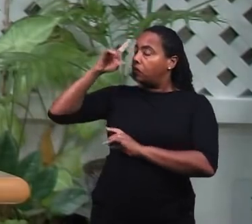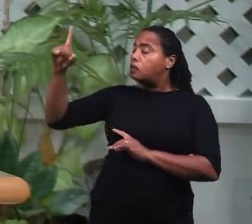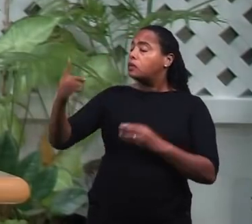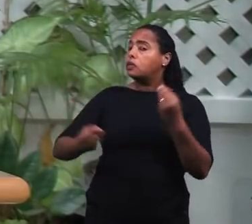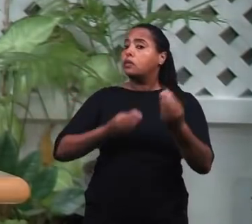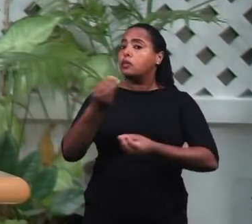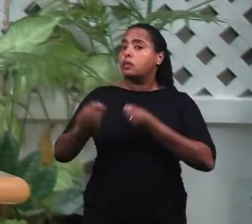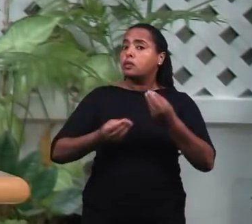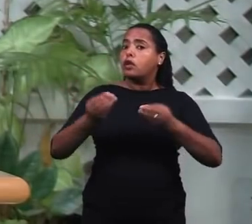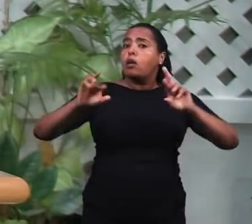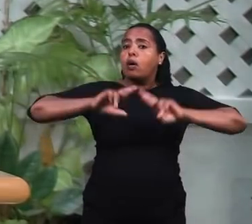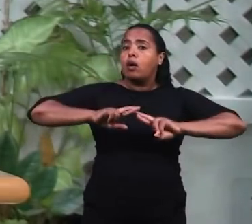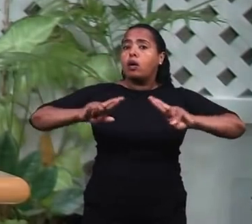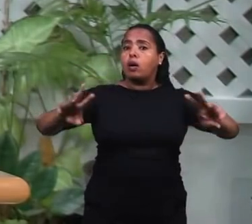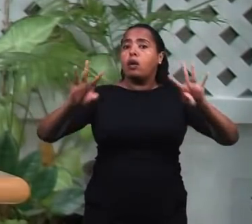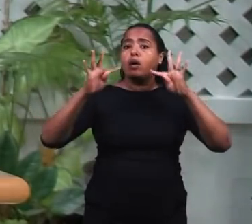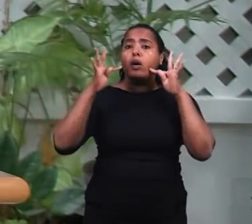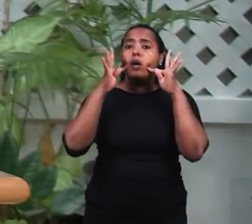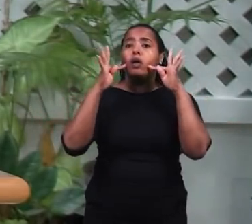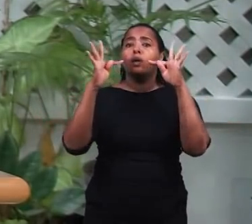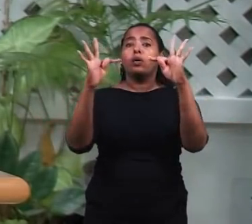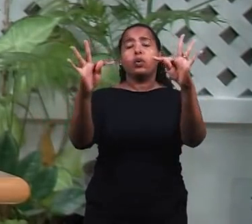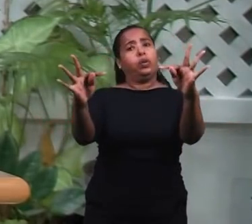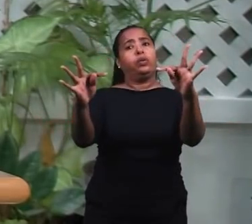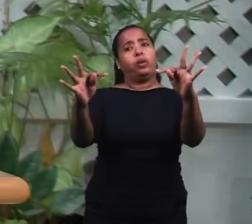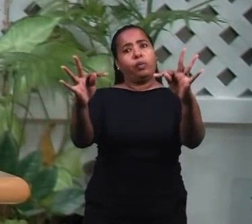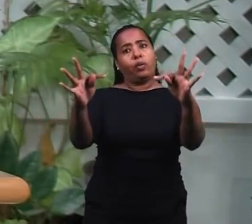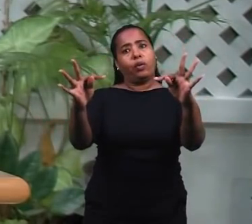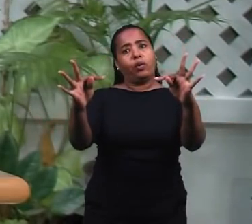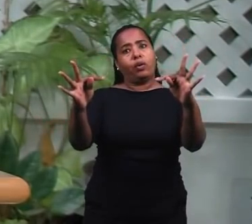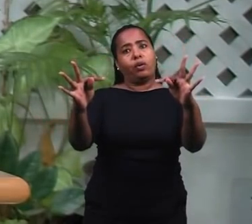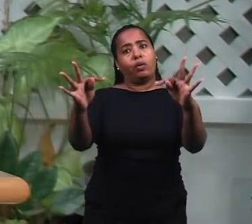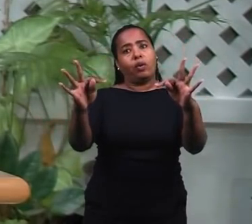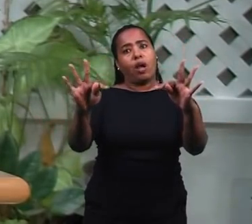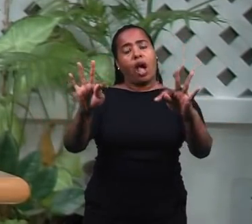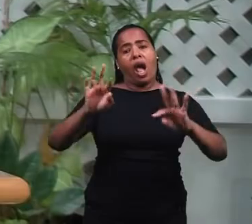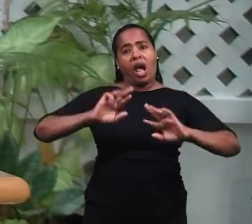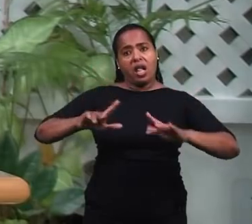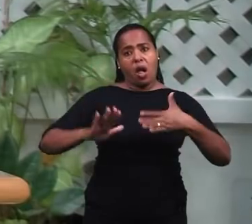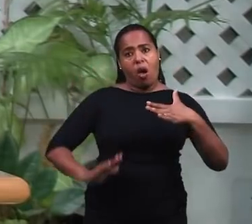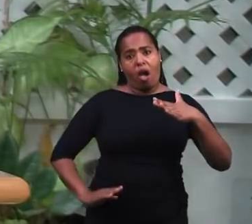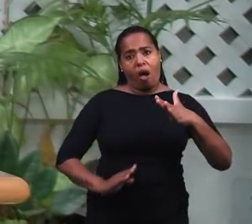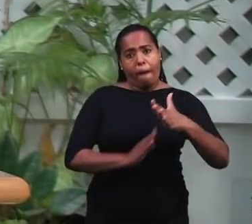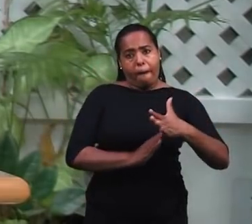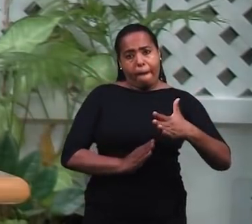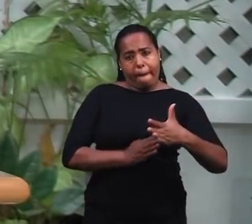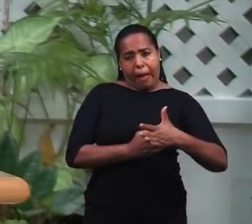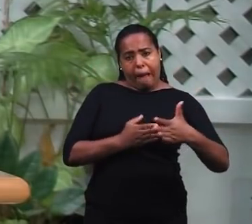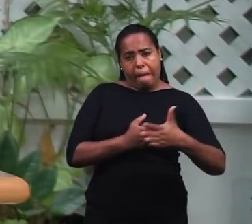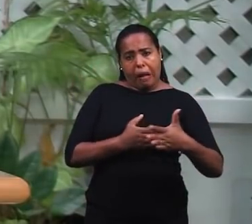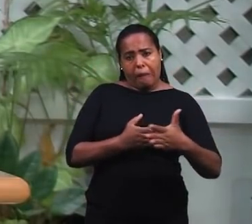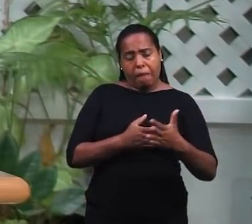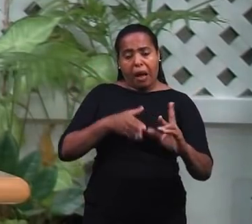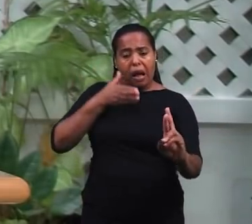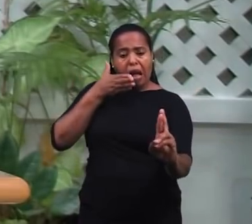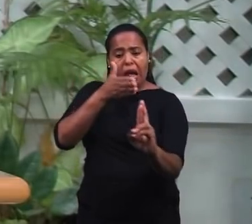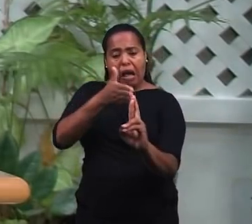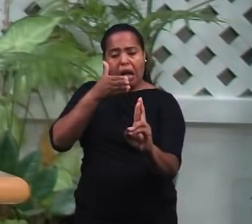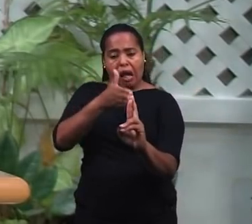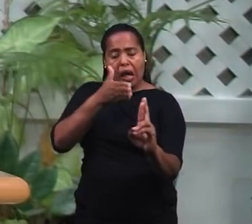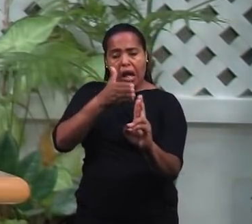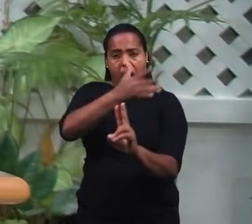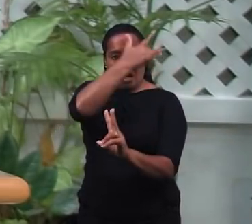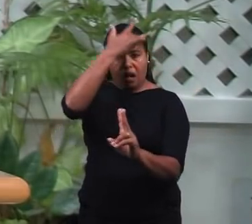no testemunho. Não é um obstáculo para você se referir